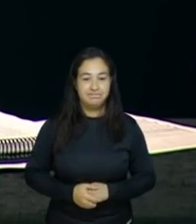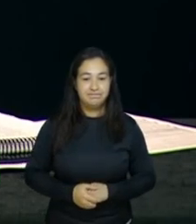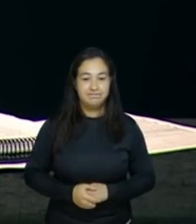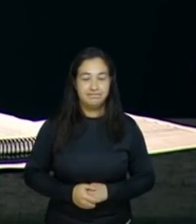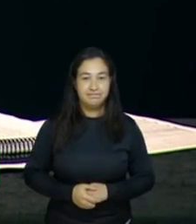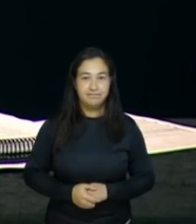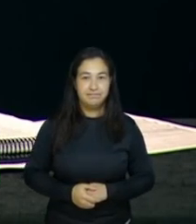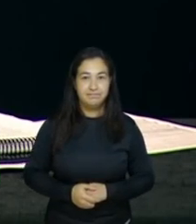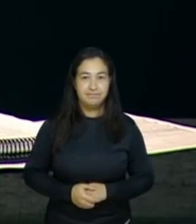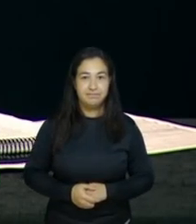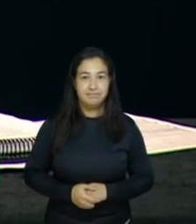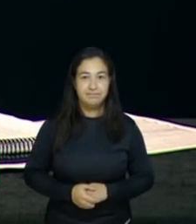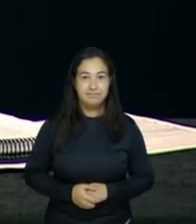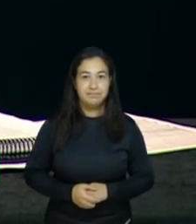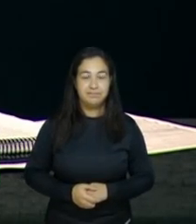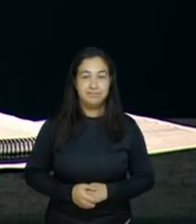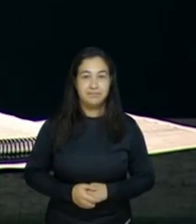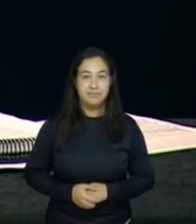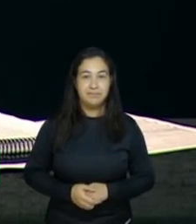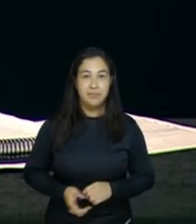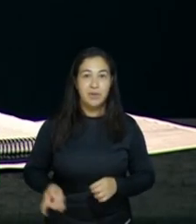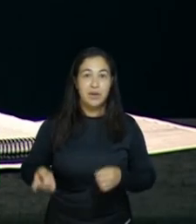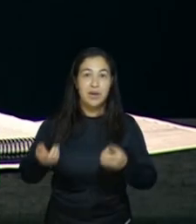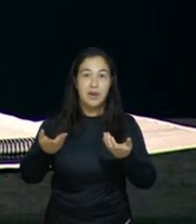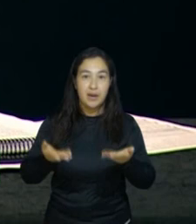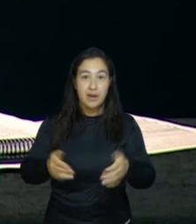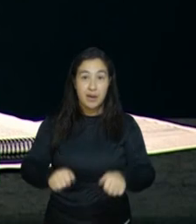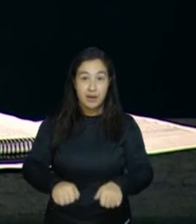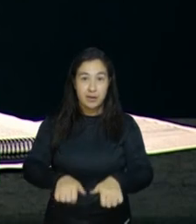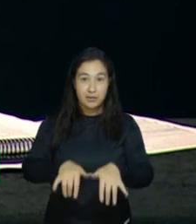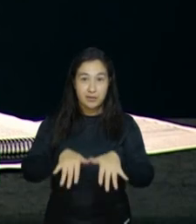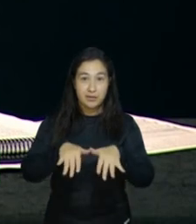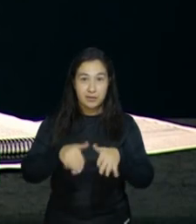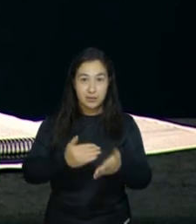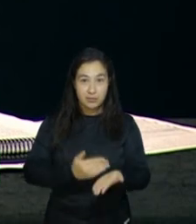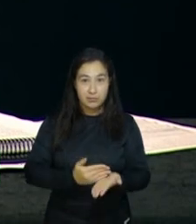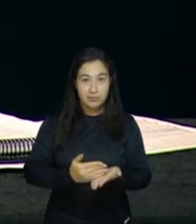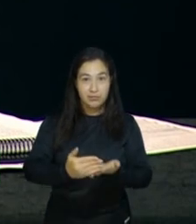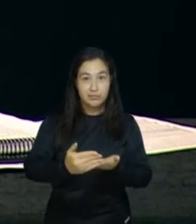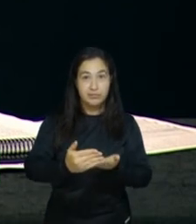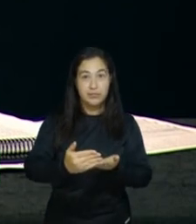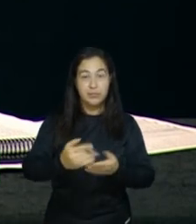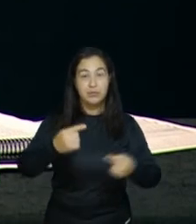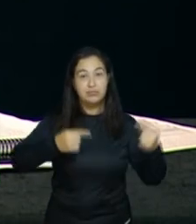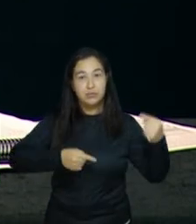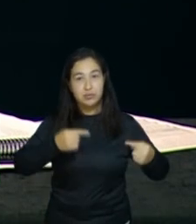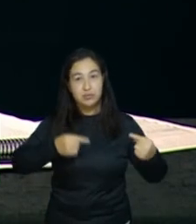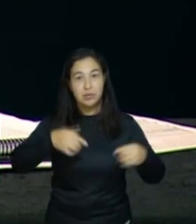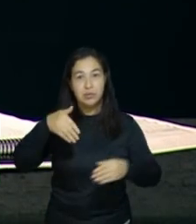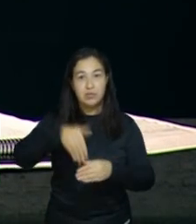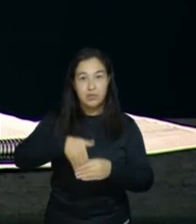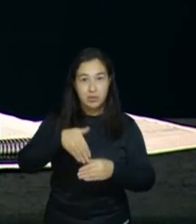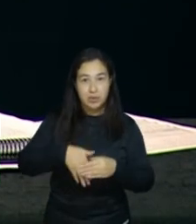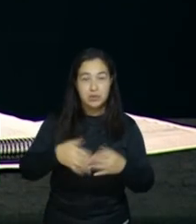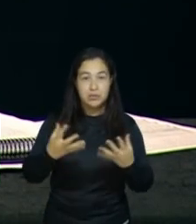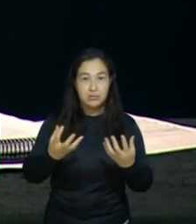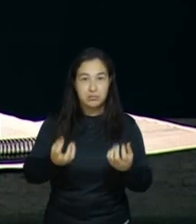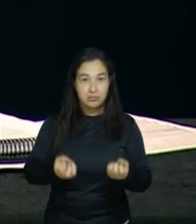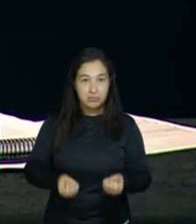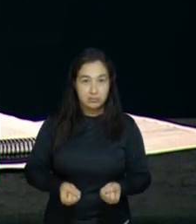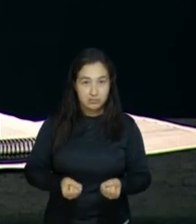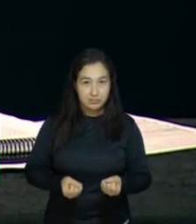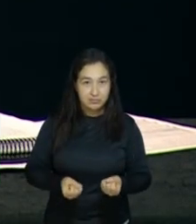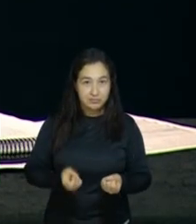Nós iríamos fazer, no início desta sessão, um ato de discussão e votação de admissibilidade. Nós